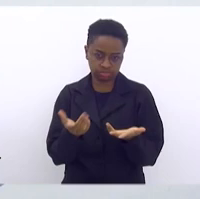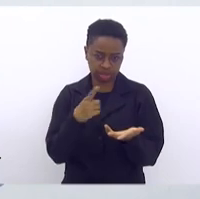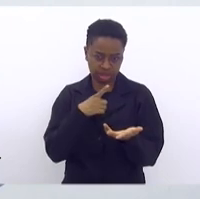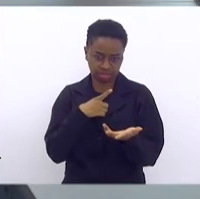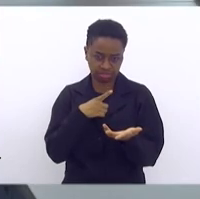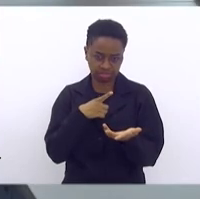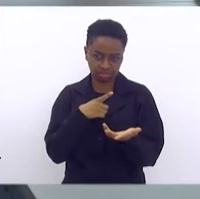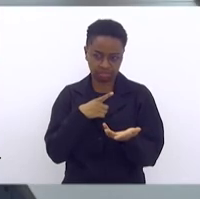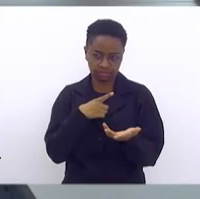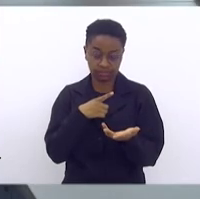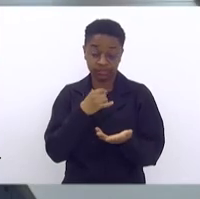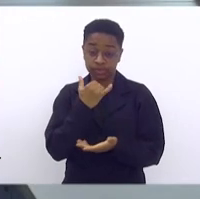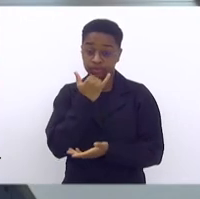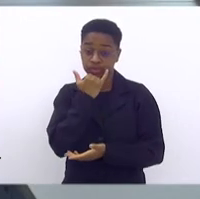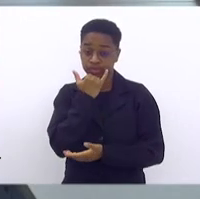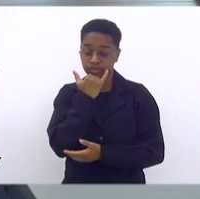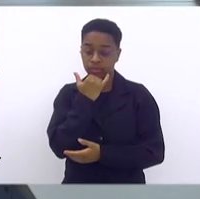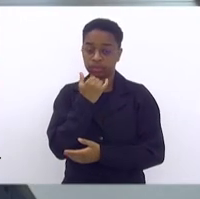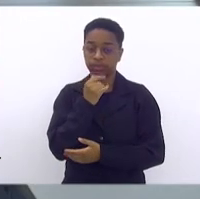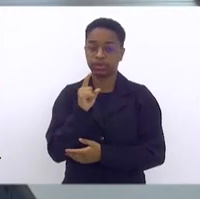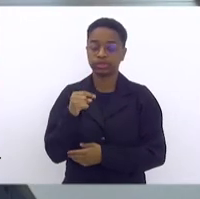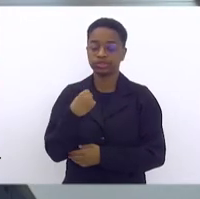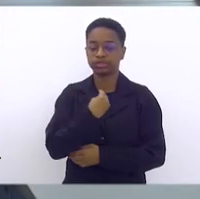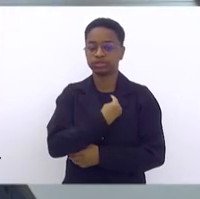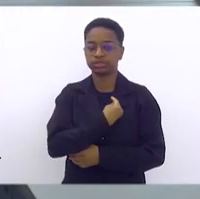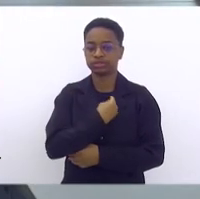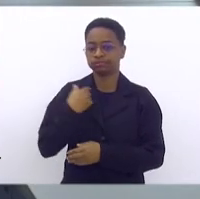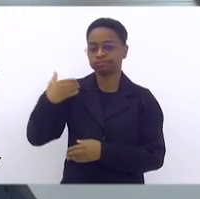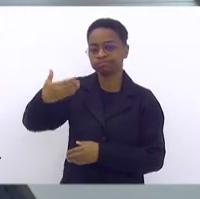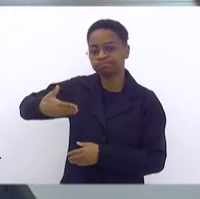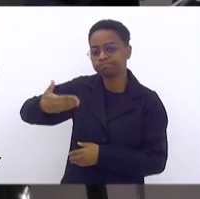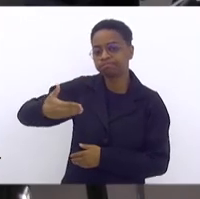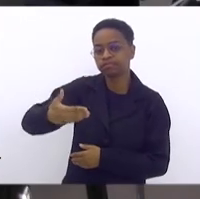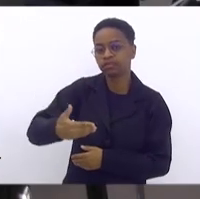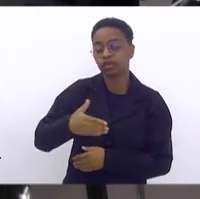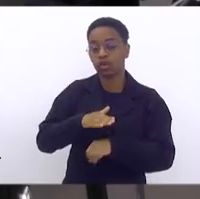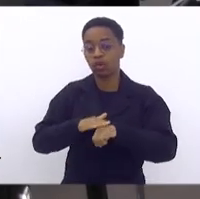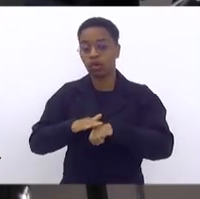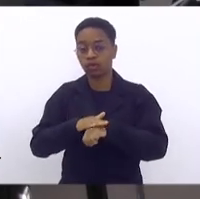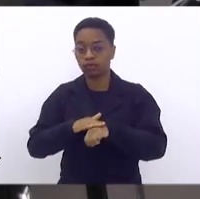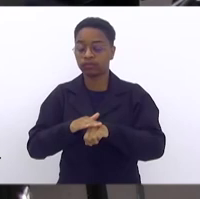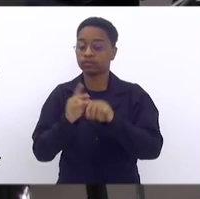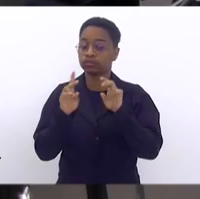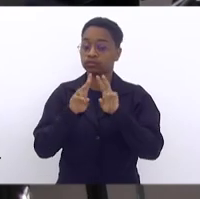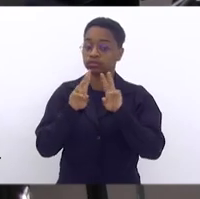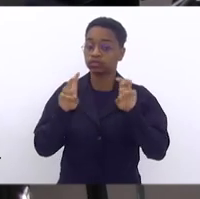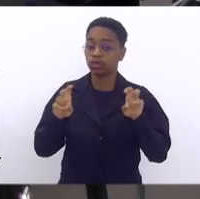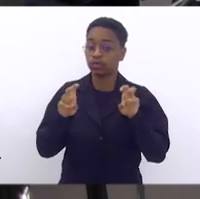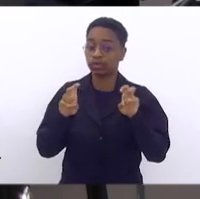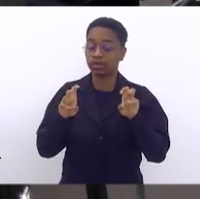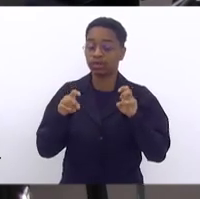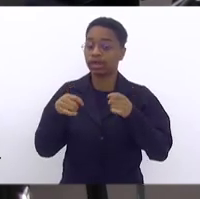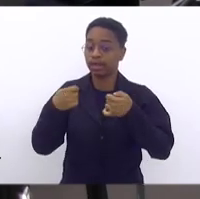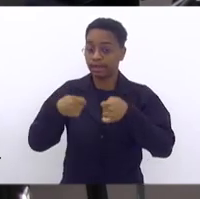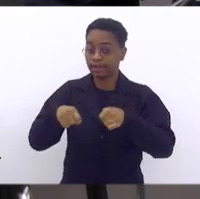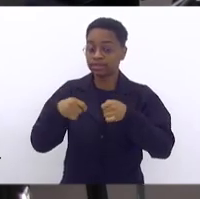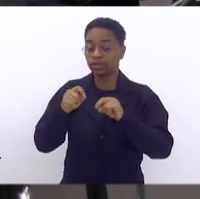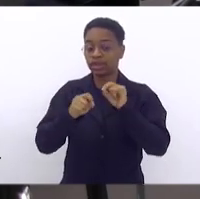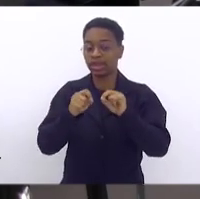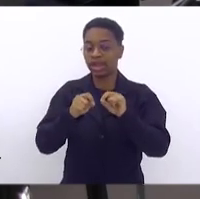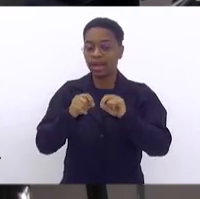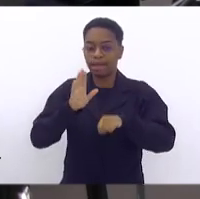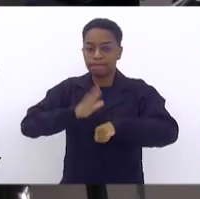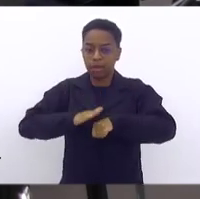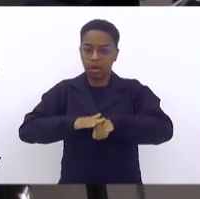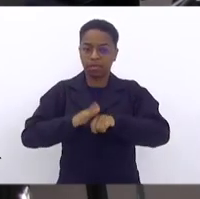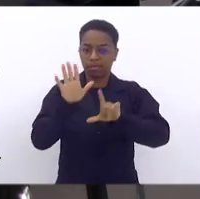ação? desculpa, a gente vem conversando muito sobre a necessidade das plataformas não se autorregularem, né, e